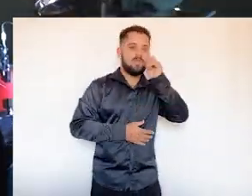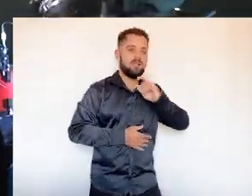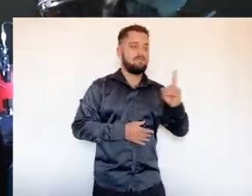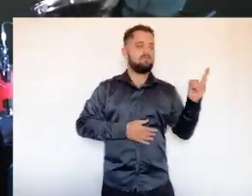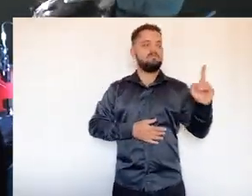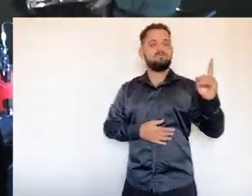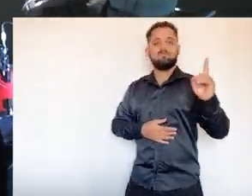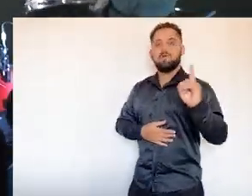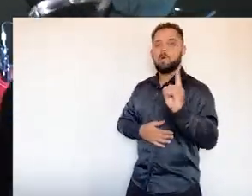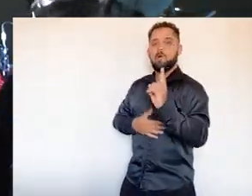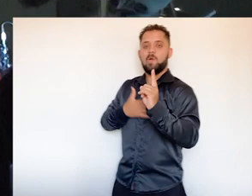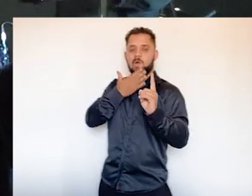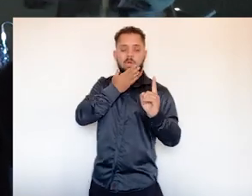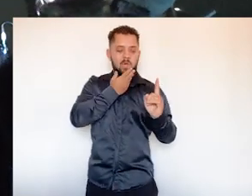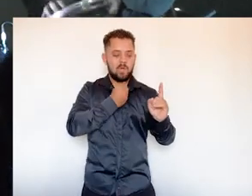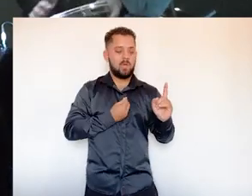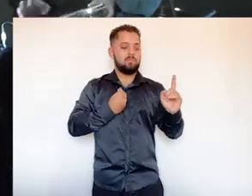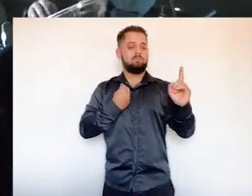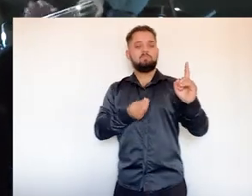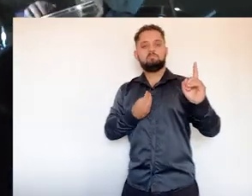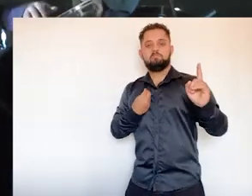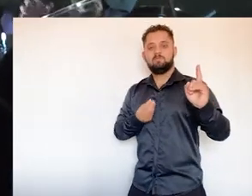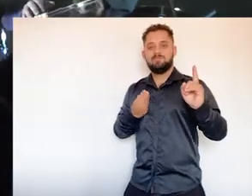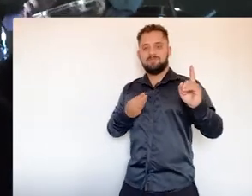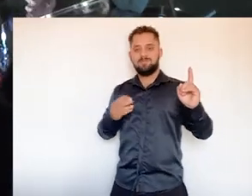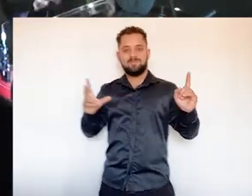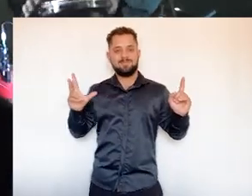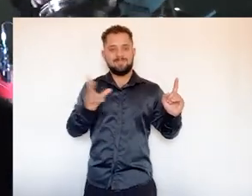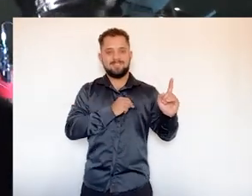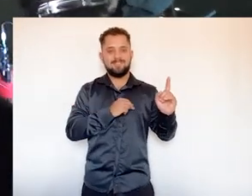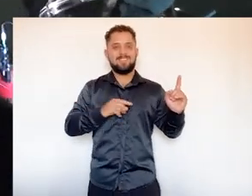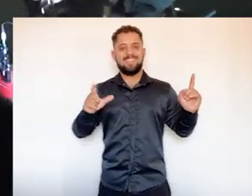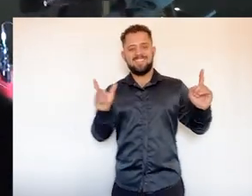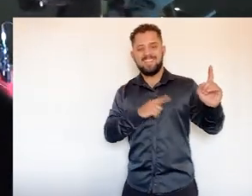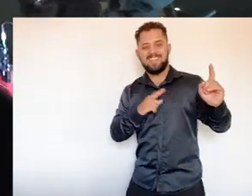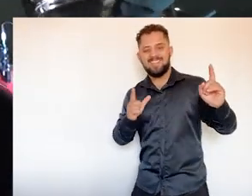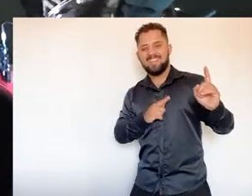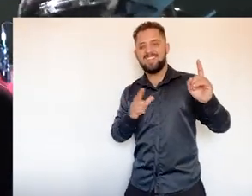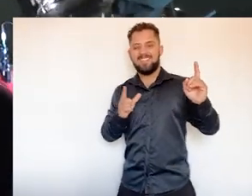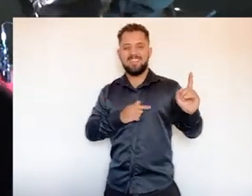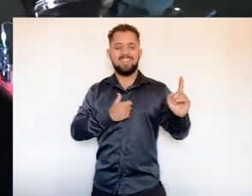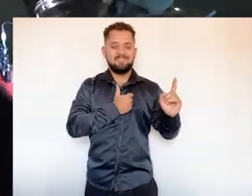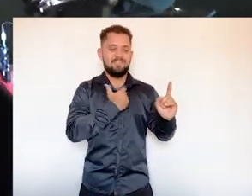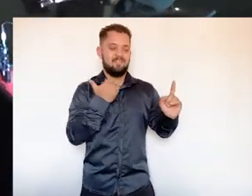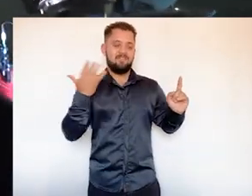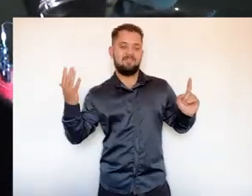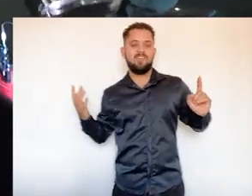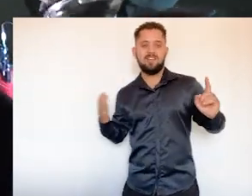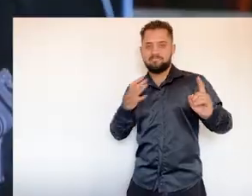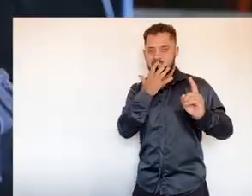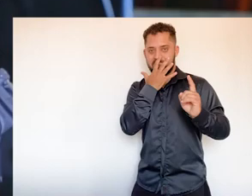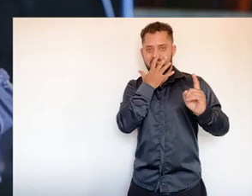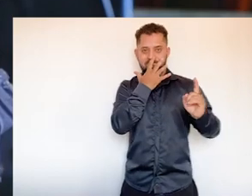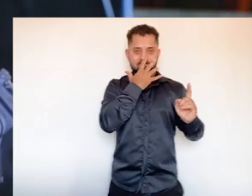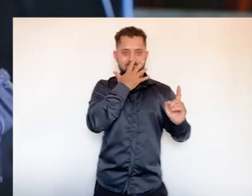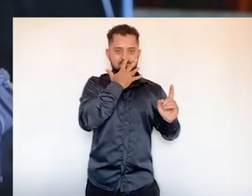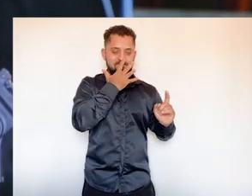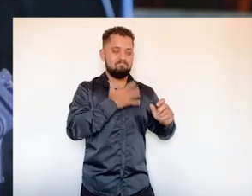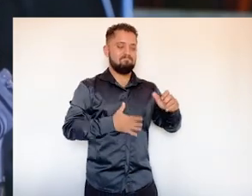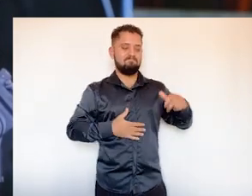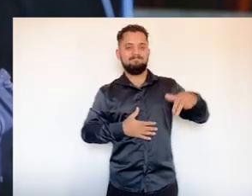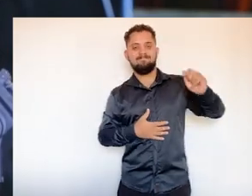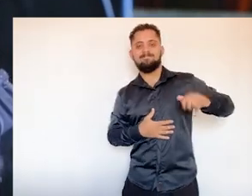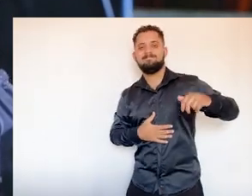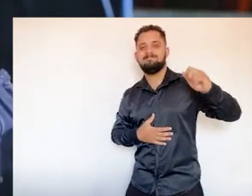pia. Sai serra de vacilo pra eu a vez. Na malandragem. Tá de lazer com minha face.